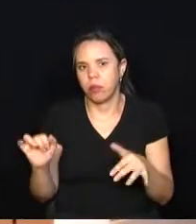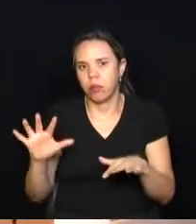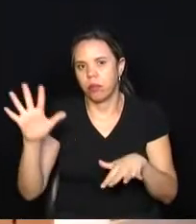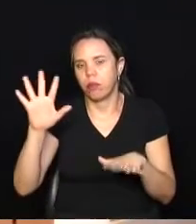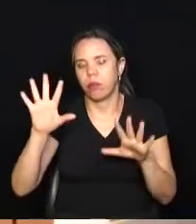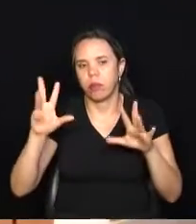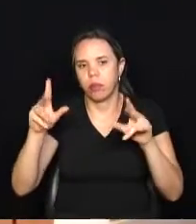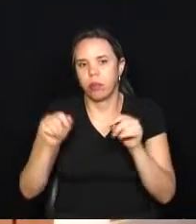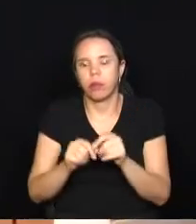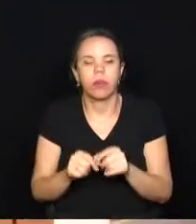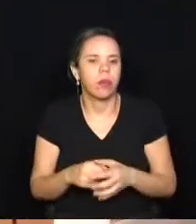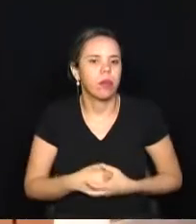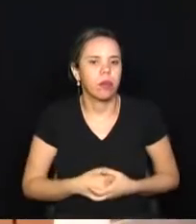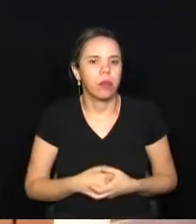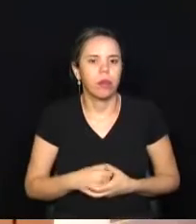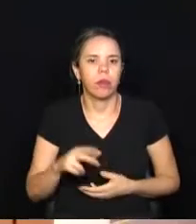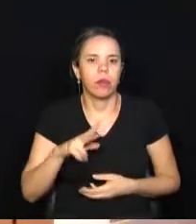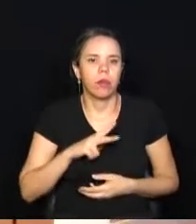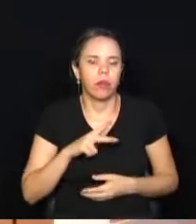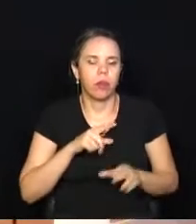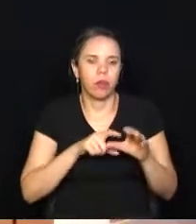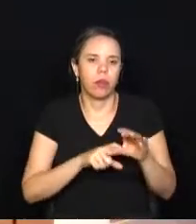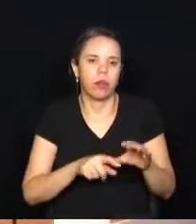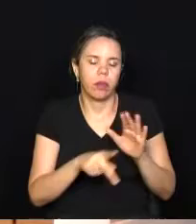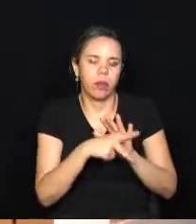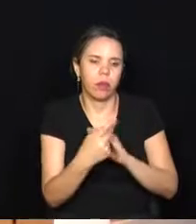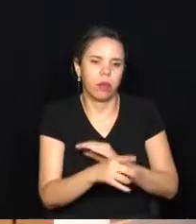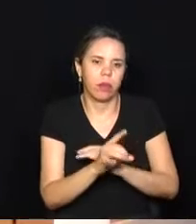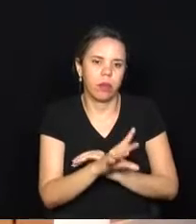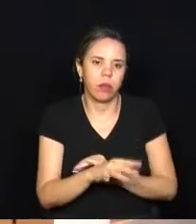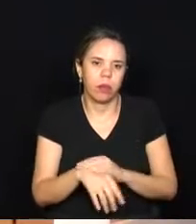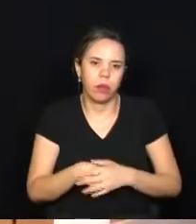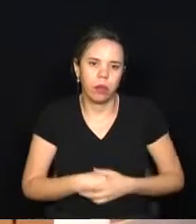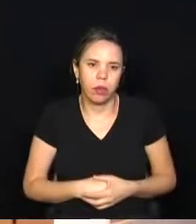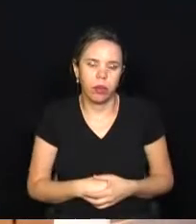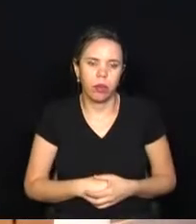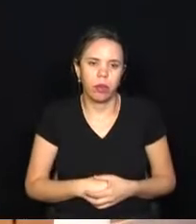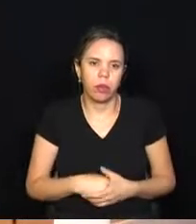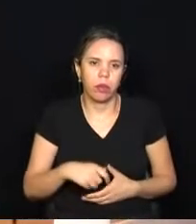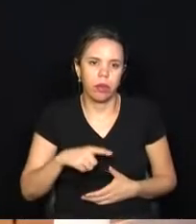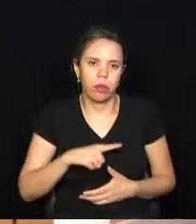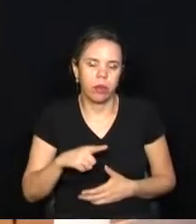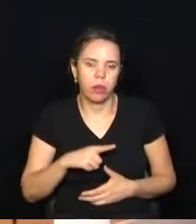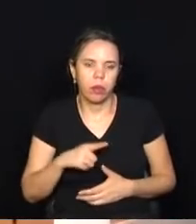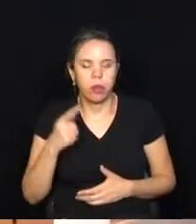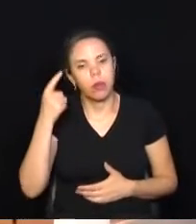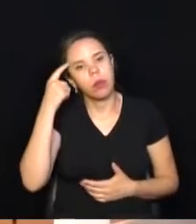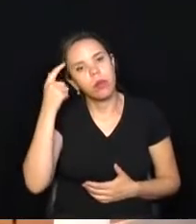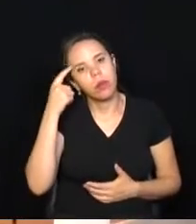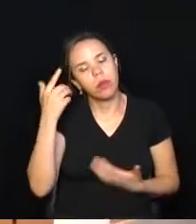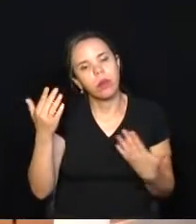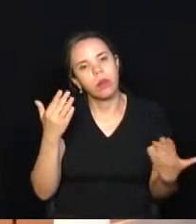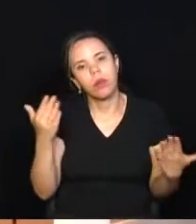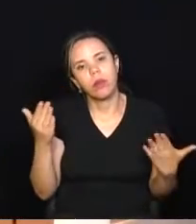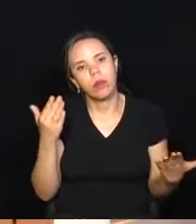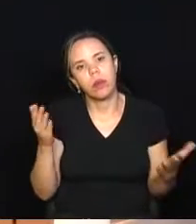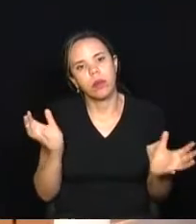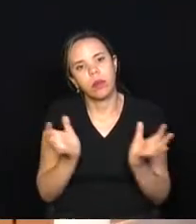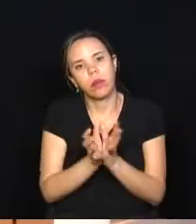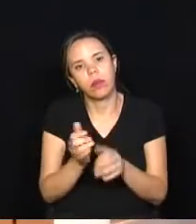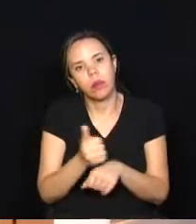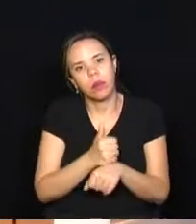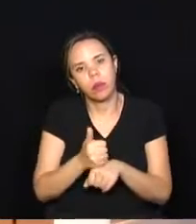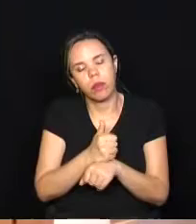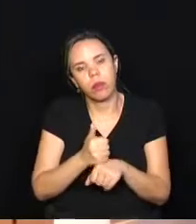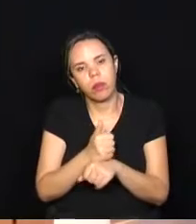né? E a particular depende só dela, né? E você tem que pensar qual é a equipe que faz parte